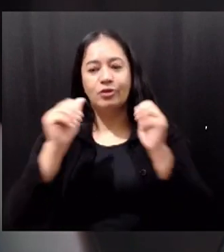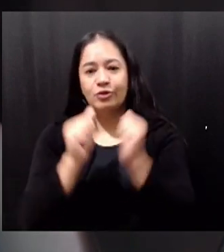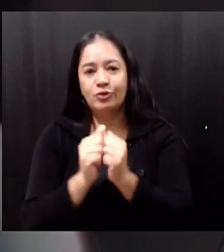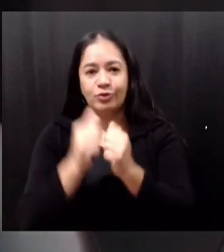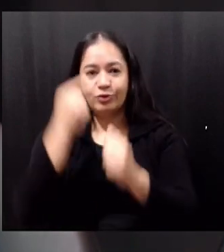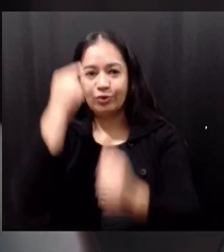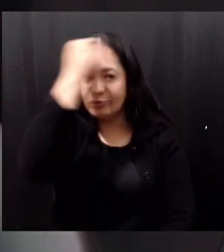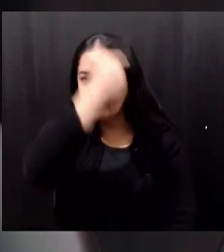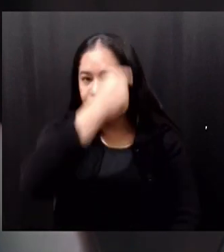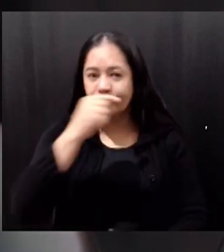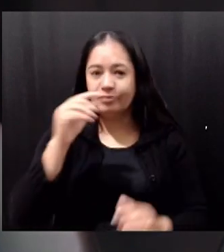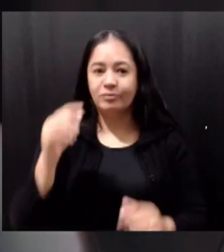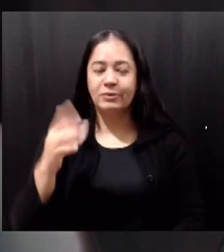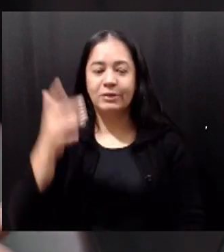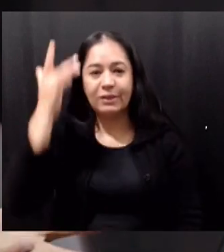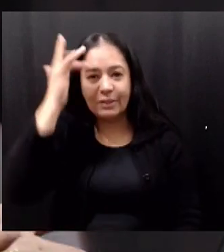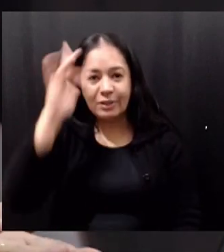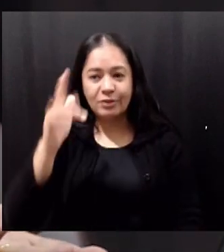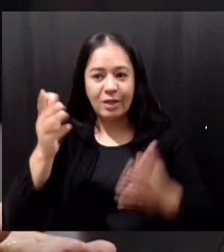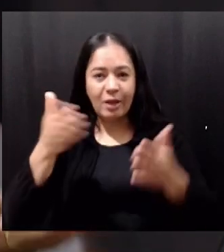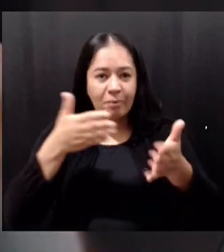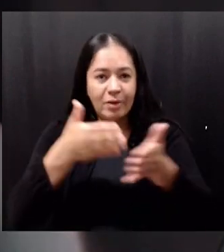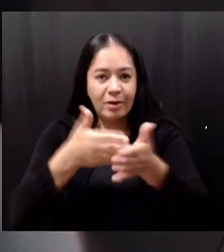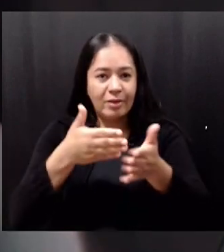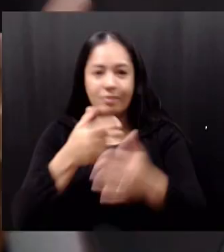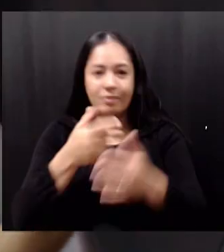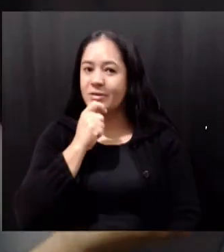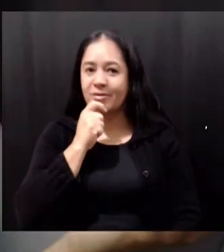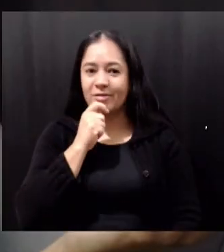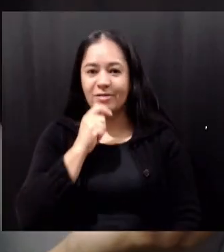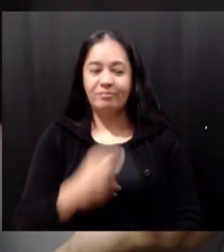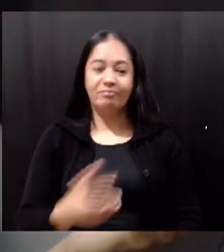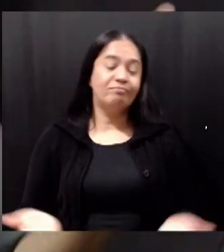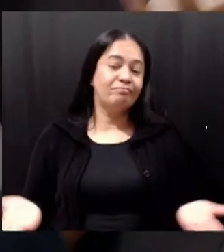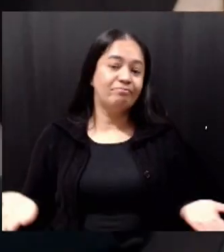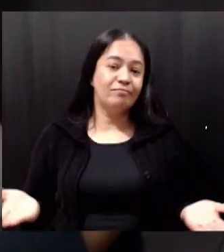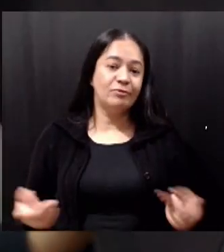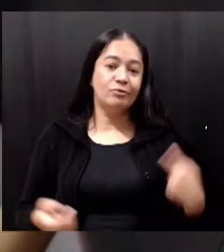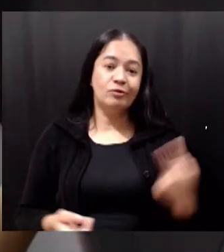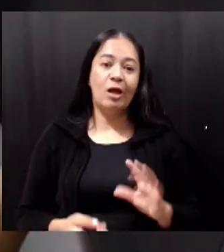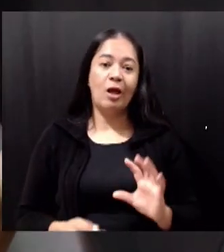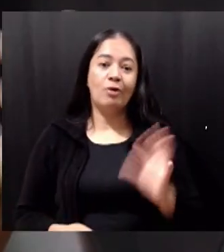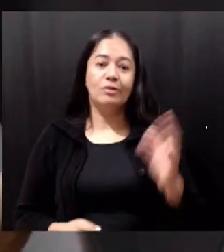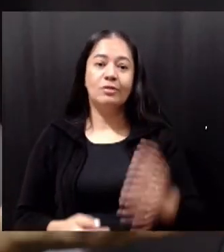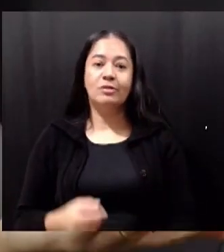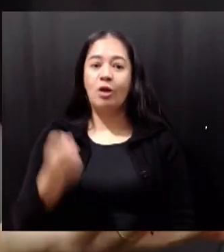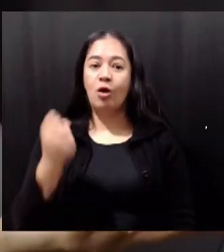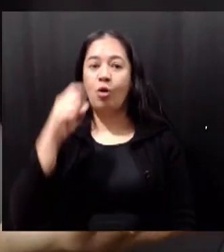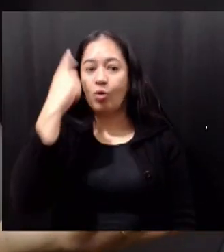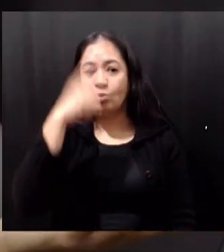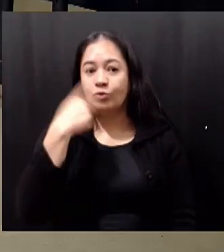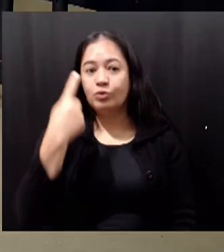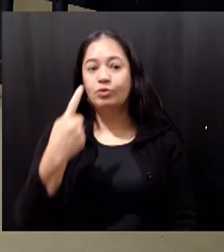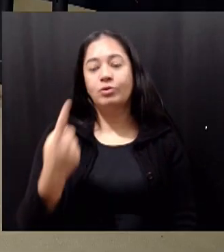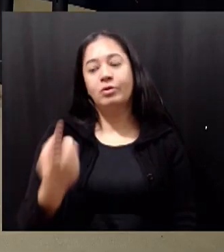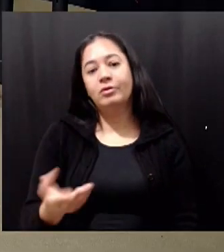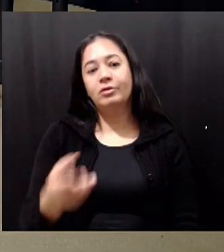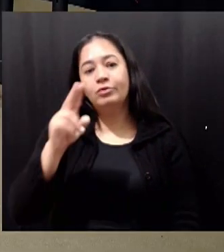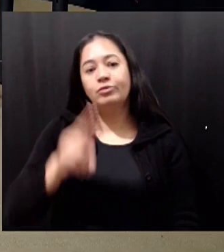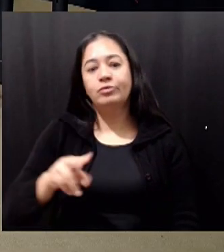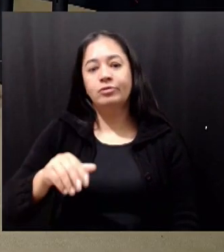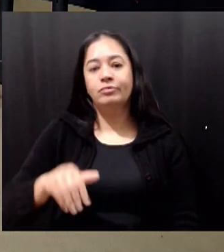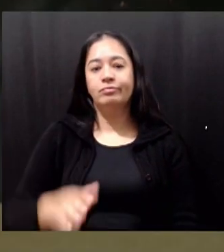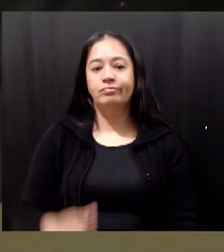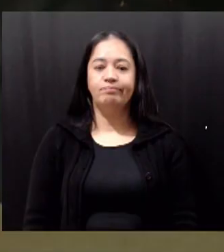sabe colocar limite ainda, vamos ter 8 horas de uso, 9 horas de uso, até mais. né? Poxa vida.